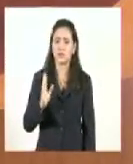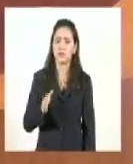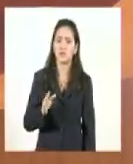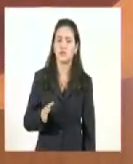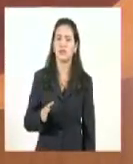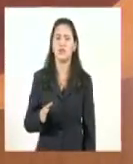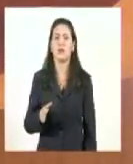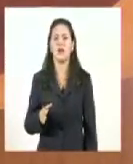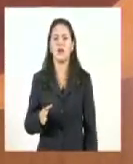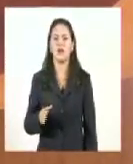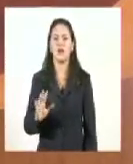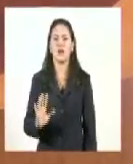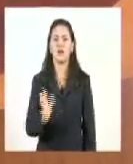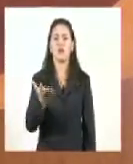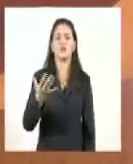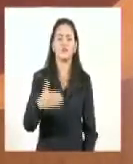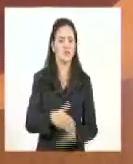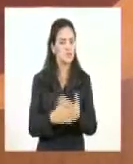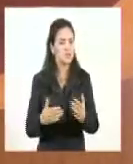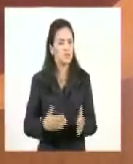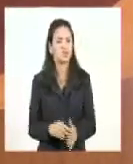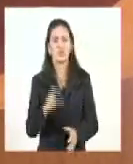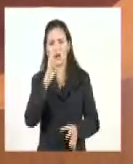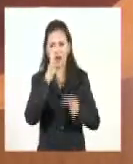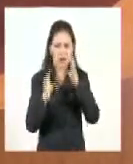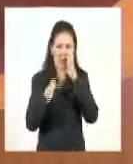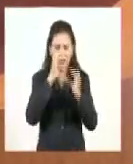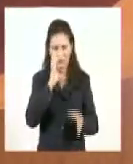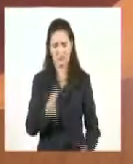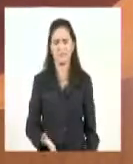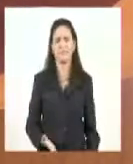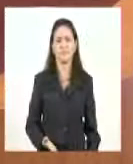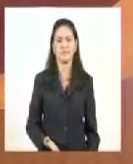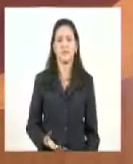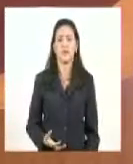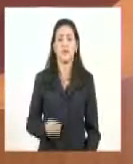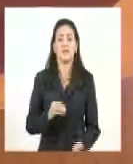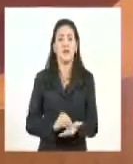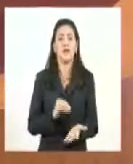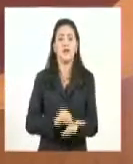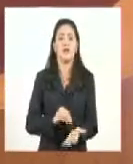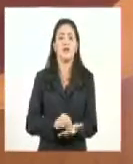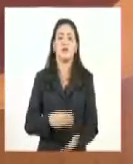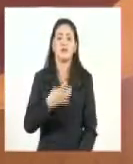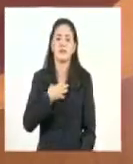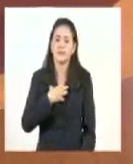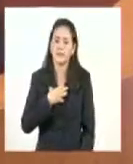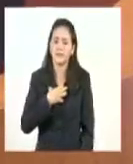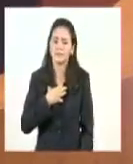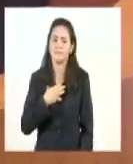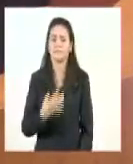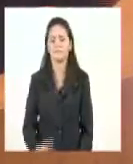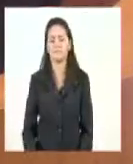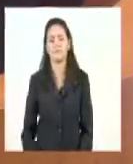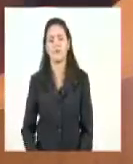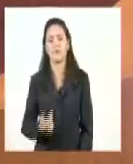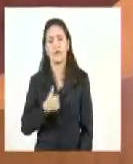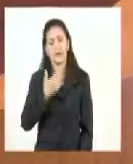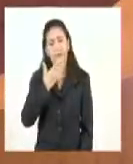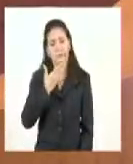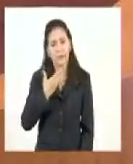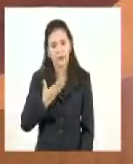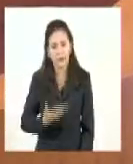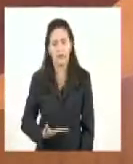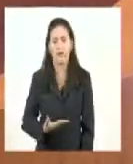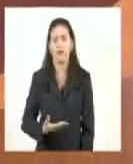eles falavam. É um governo completamente insensível. Eu fico impressionada. Ontem eu queria muito que o líder do